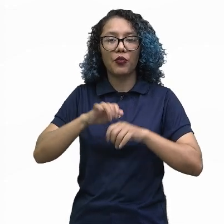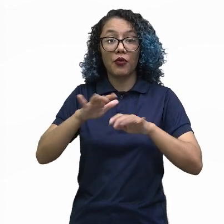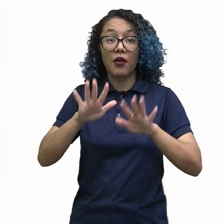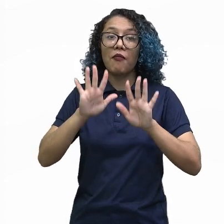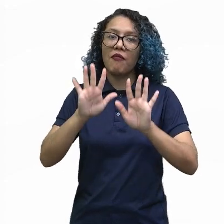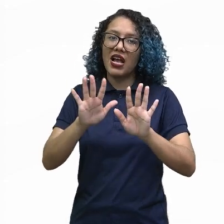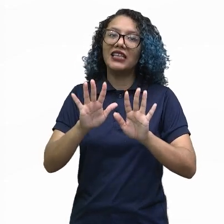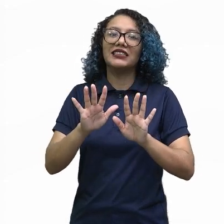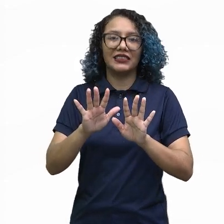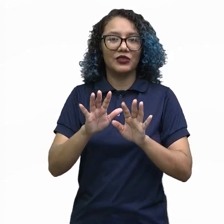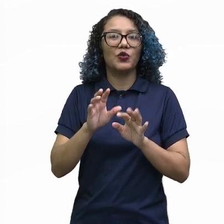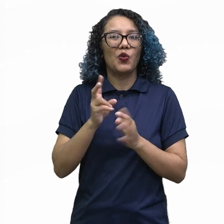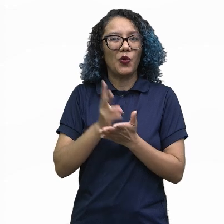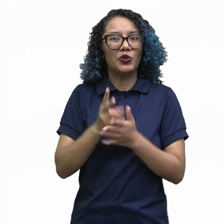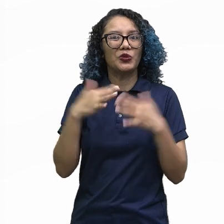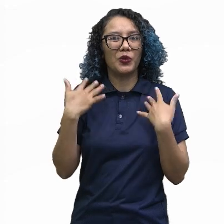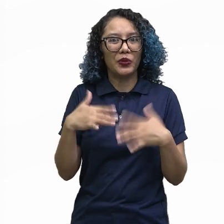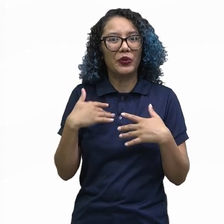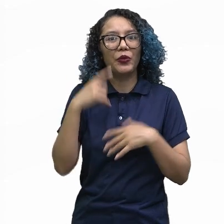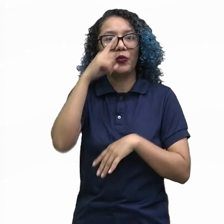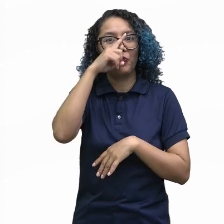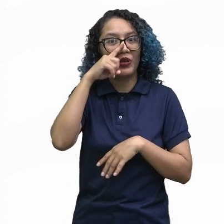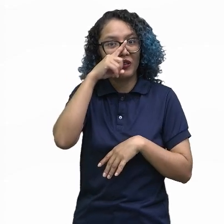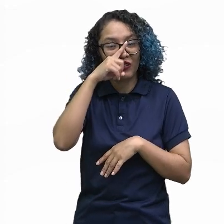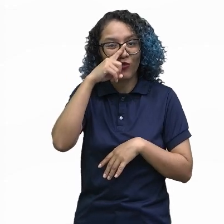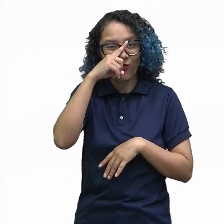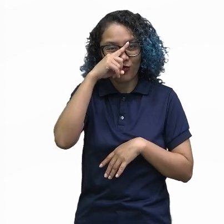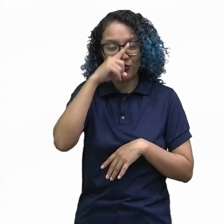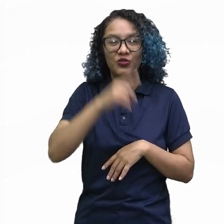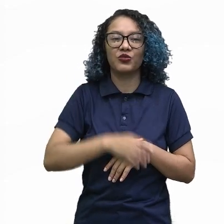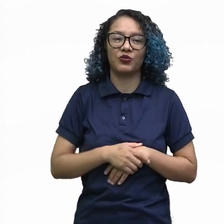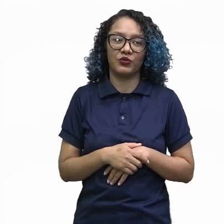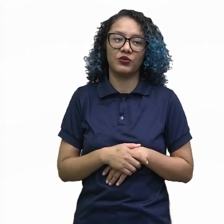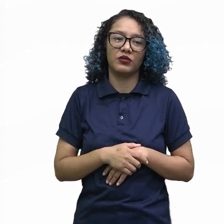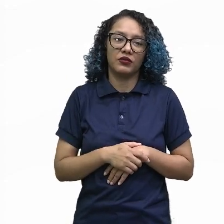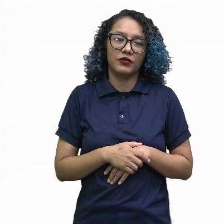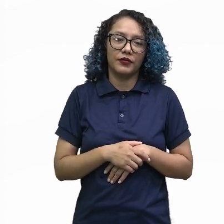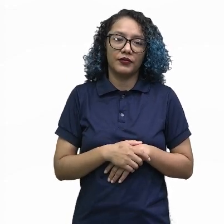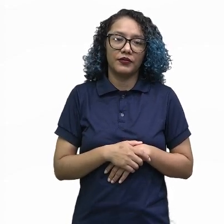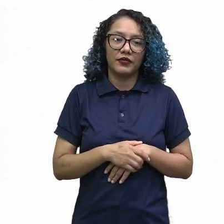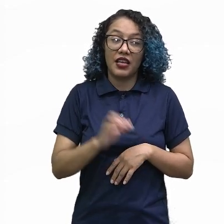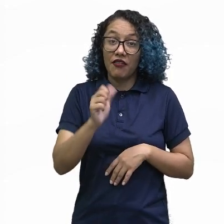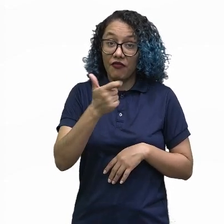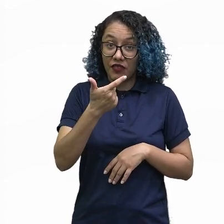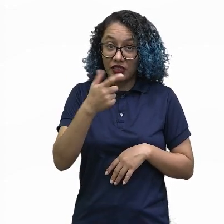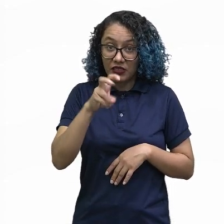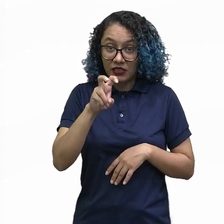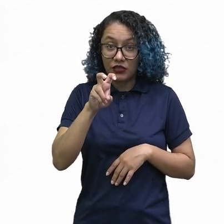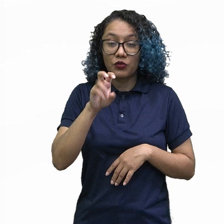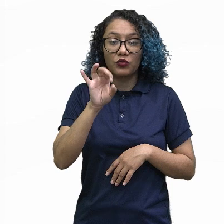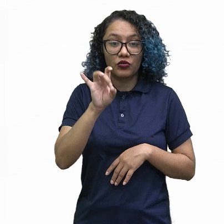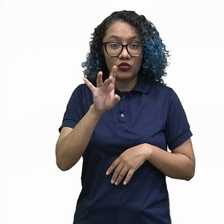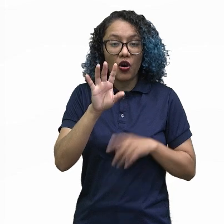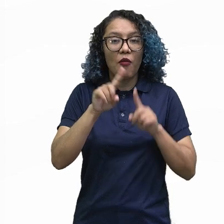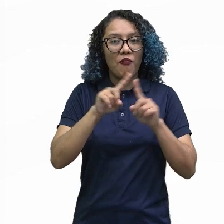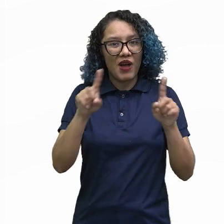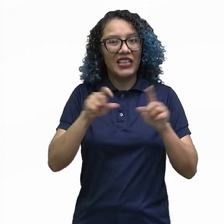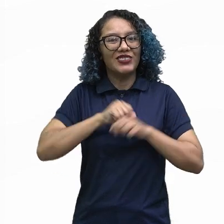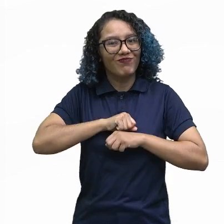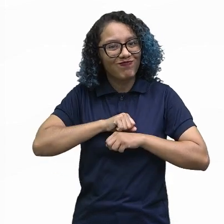muito, tá, gente? A gente está falando aí de 25, mas ainda é uma quantidade, né, de contaminante muito